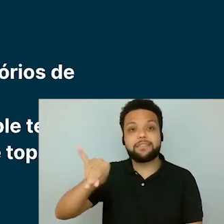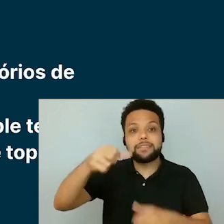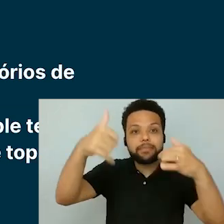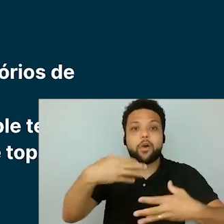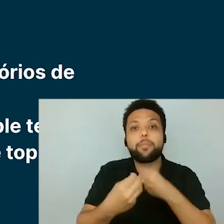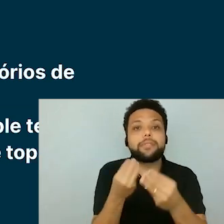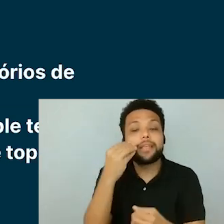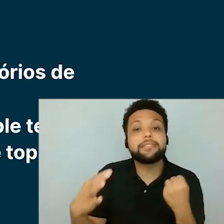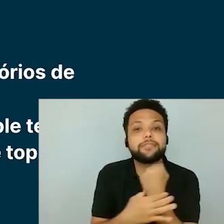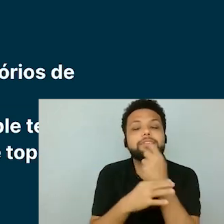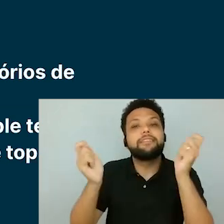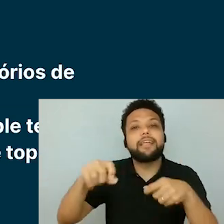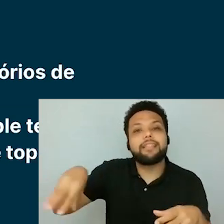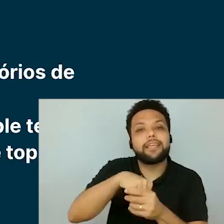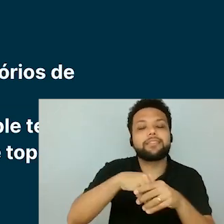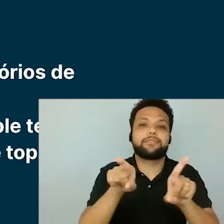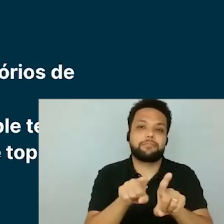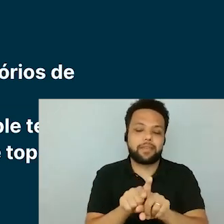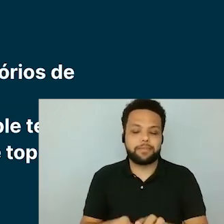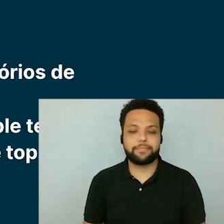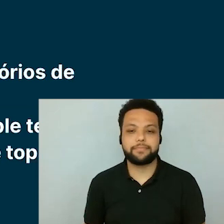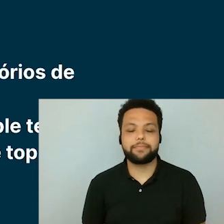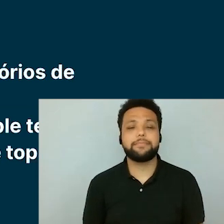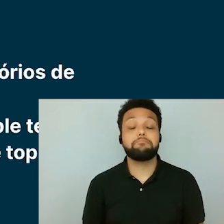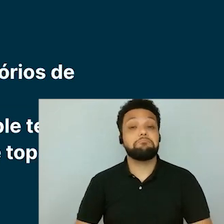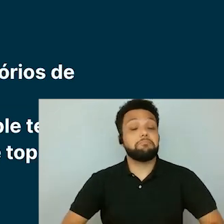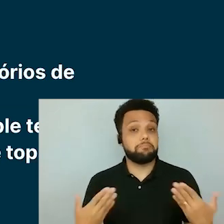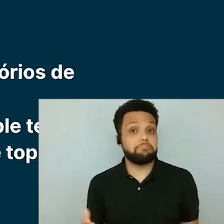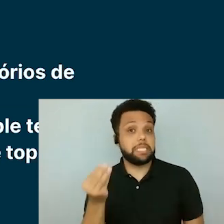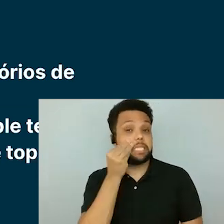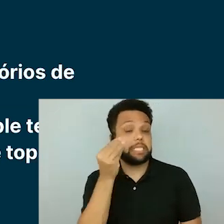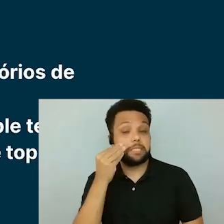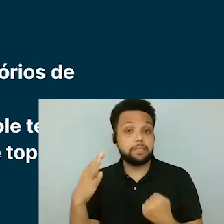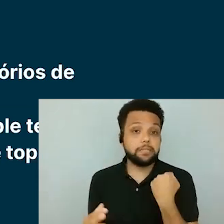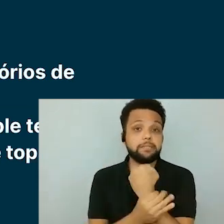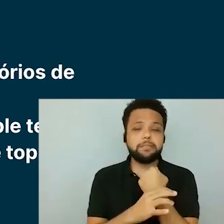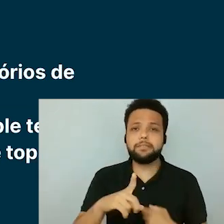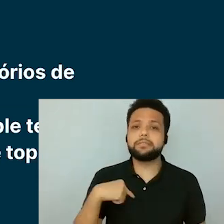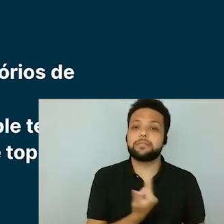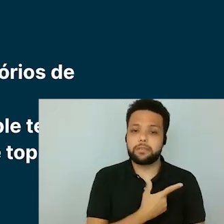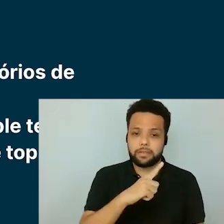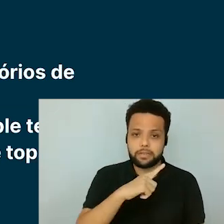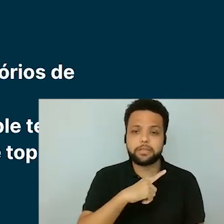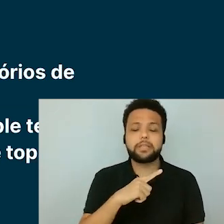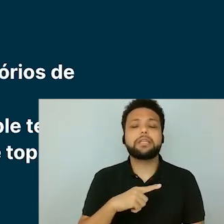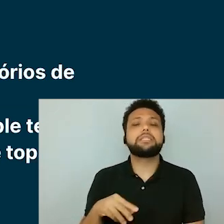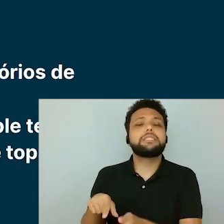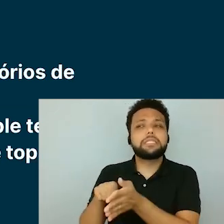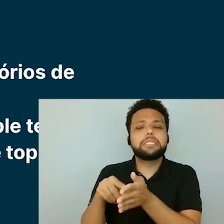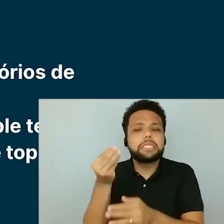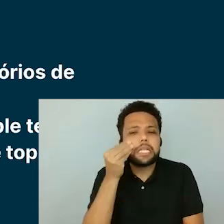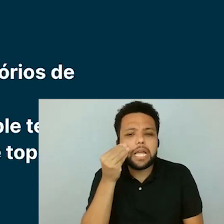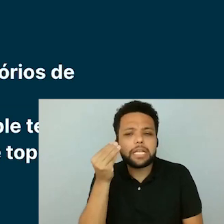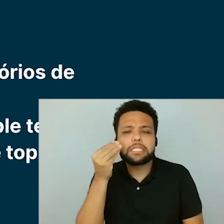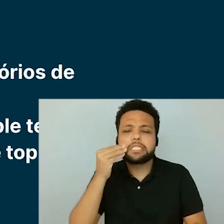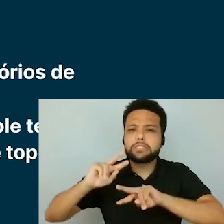também. Joia. Bem, sobre os testes de segurança, a gente tem os testes exploratórios de penetração,